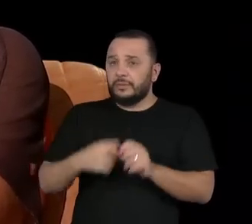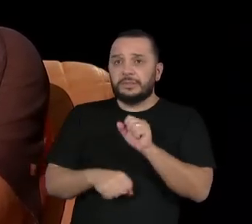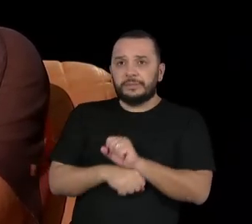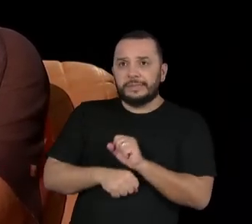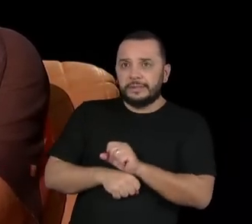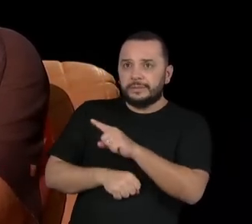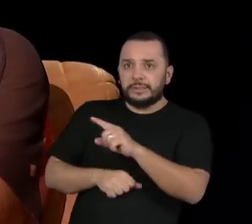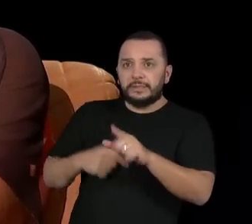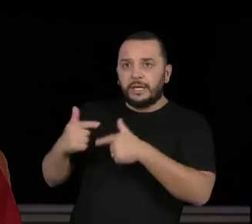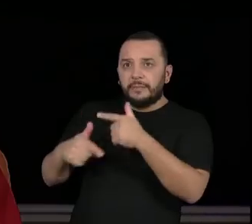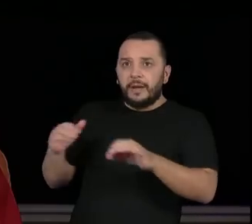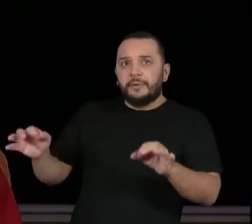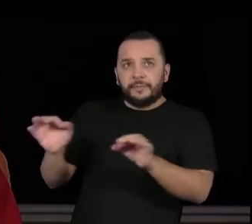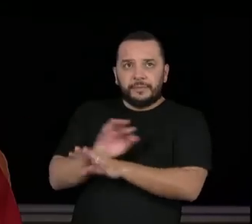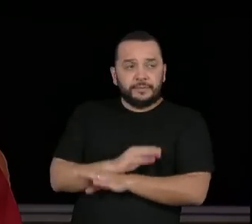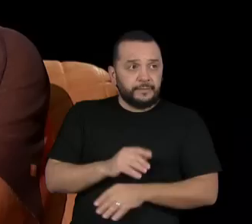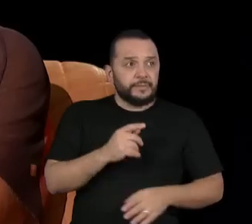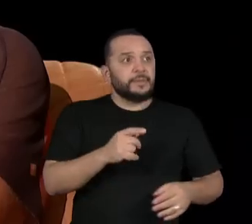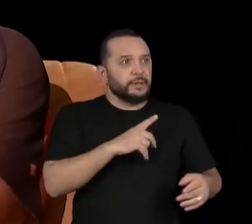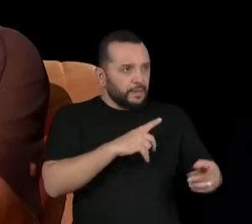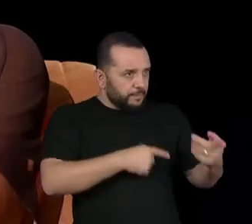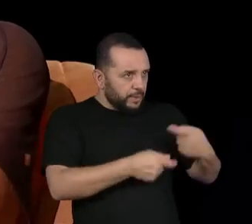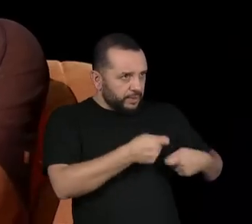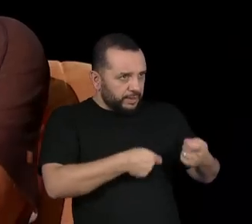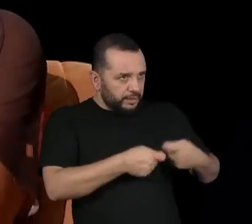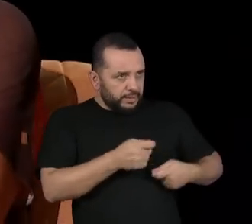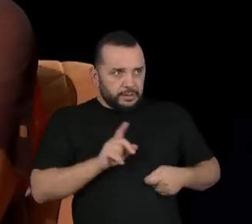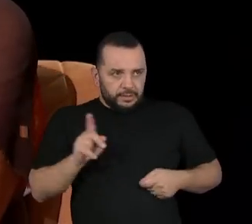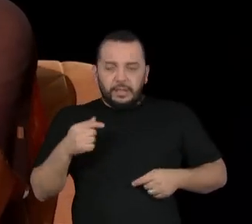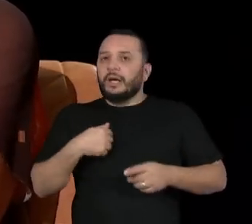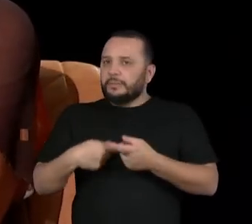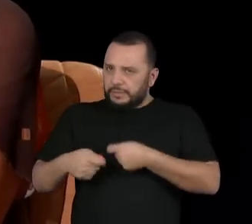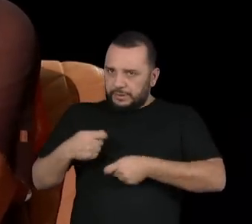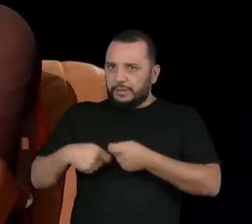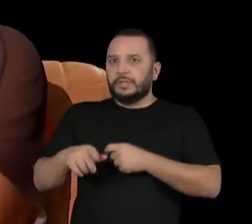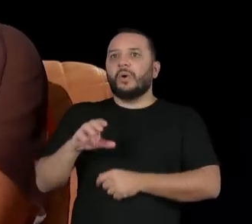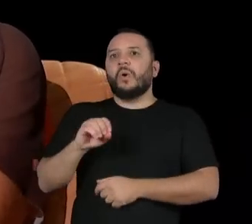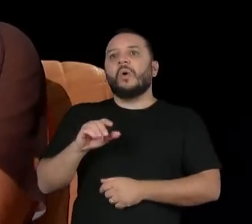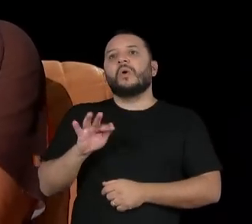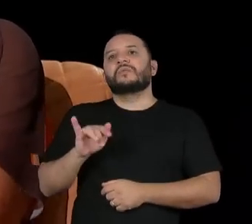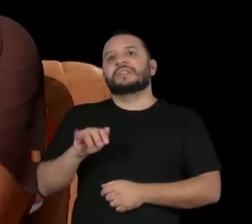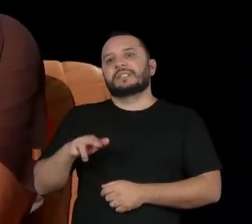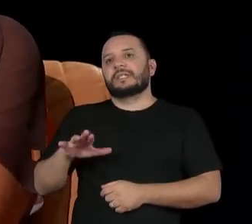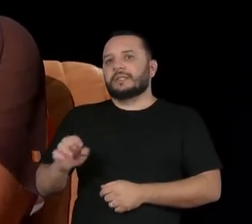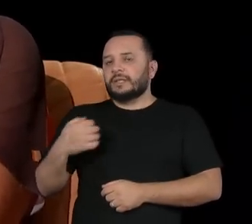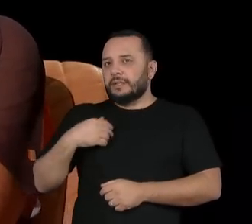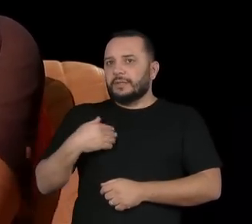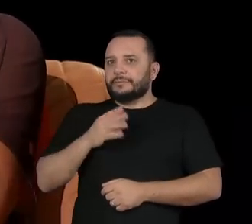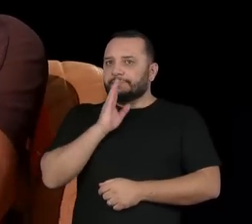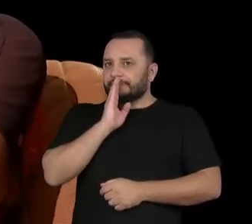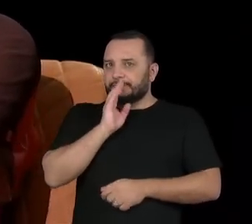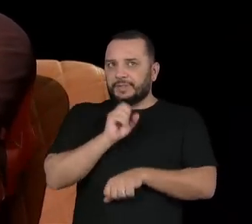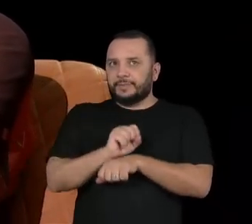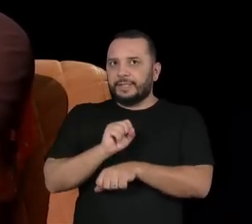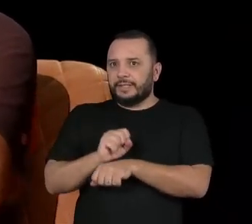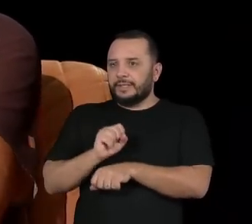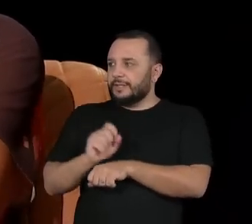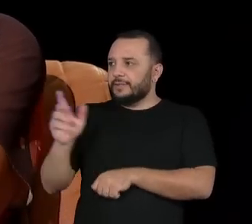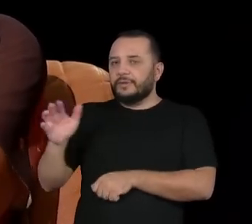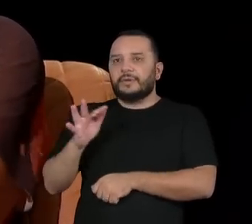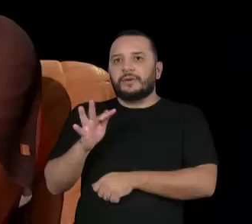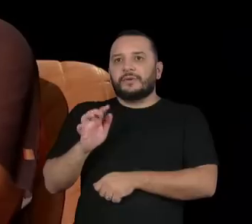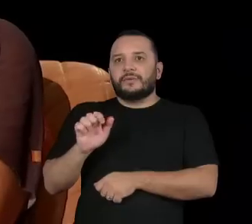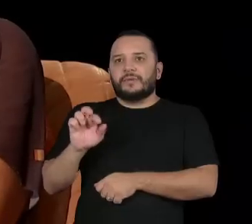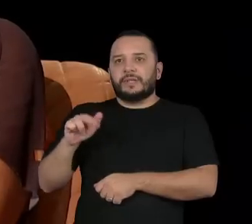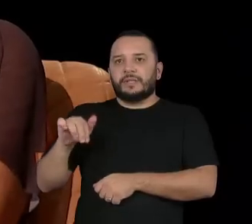Aí, na bilheteria do Oficina. Aí da Oficina. E eu ficava ali, quietinha, com a bilheteira, esperando o Fernando terminar os